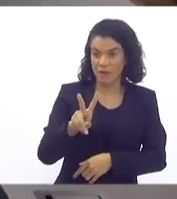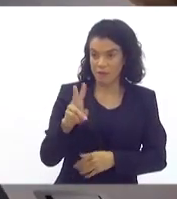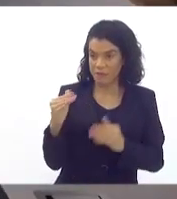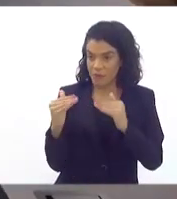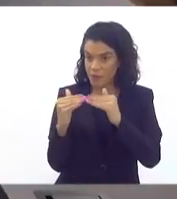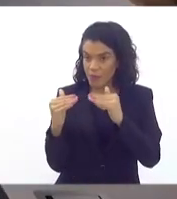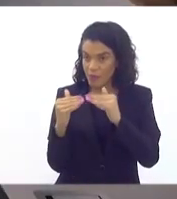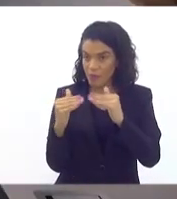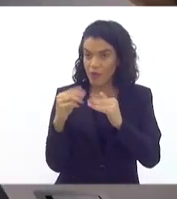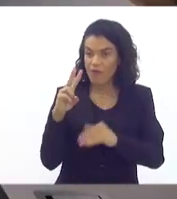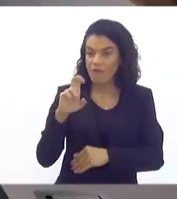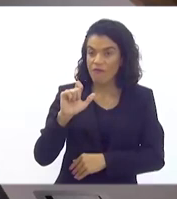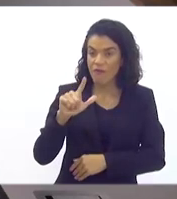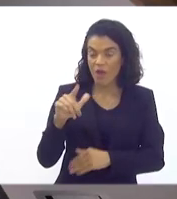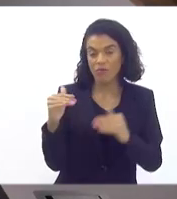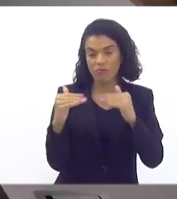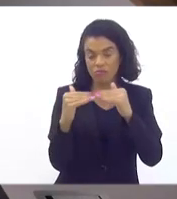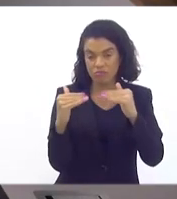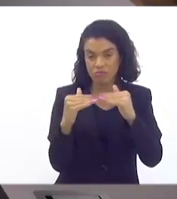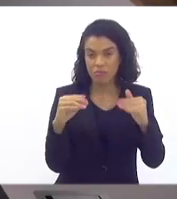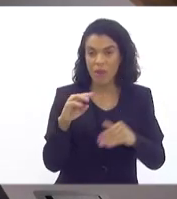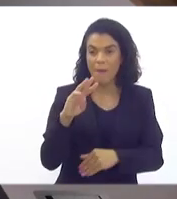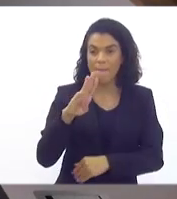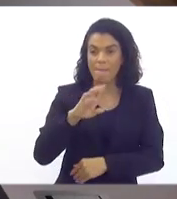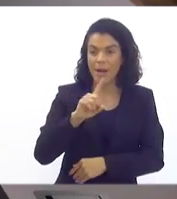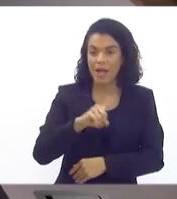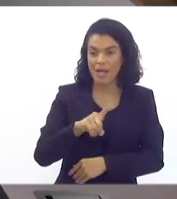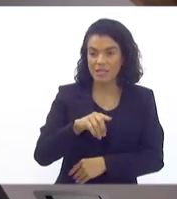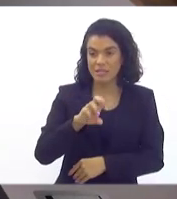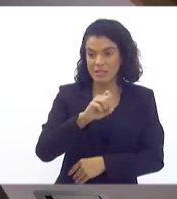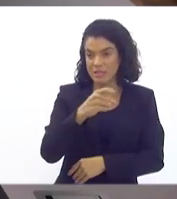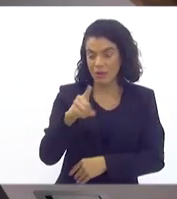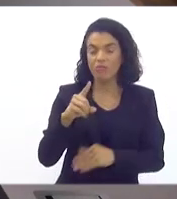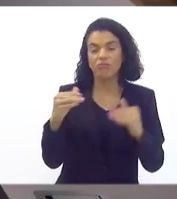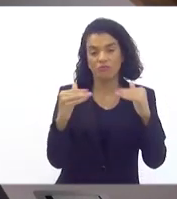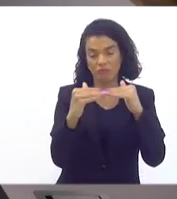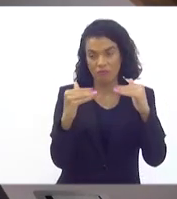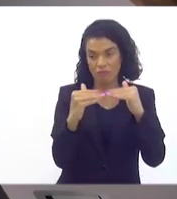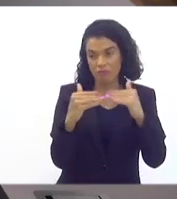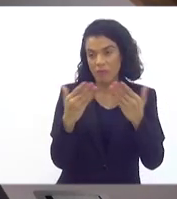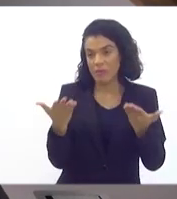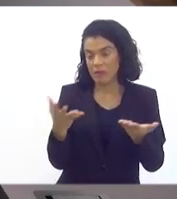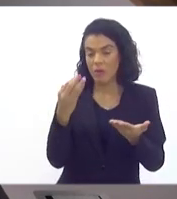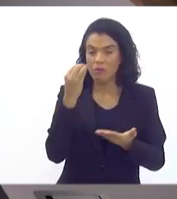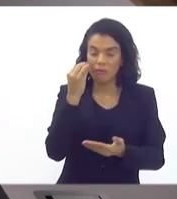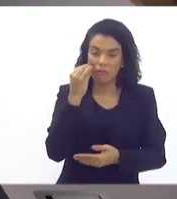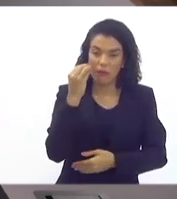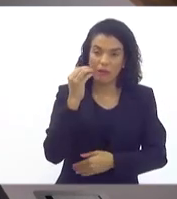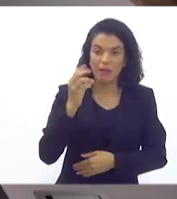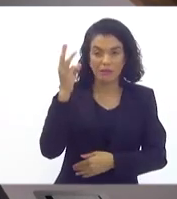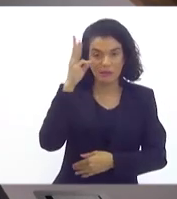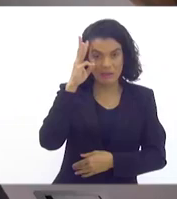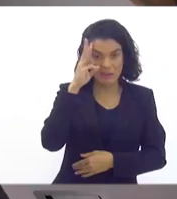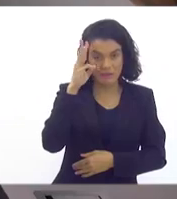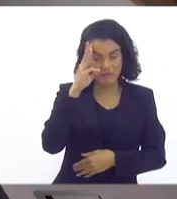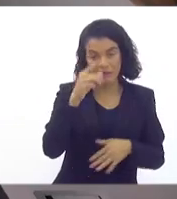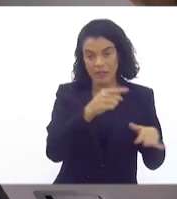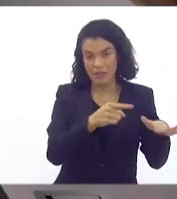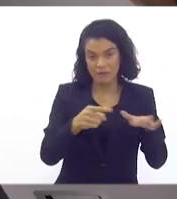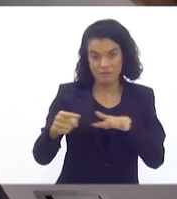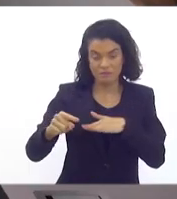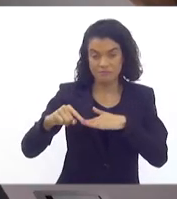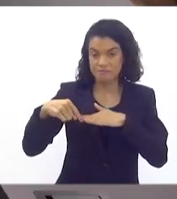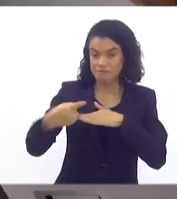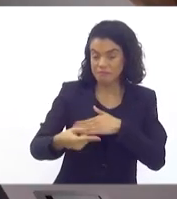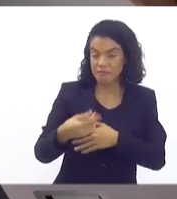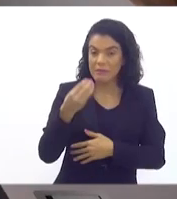Deputado Val Ceasa Deputado brasão Então vamos tentar na próxima sentada o iniciando